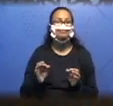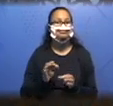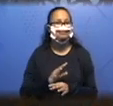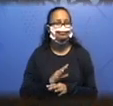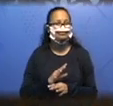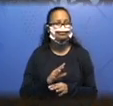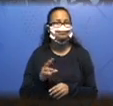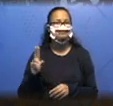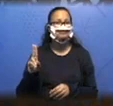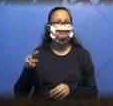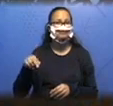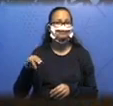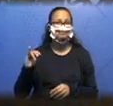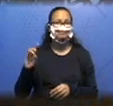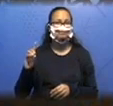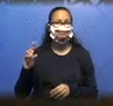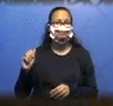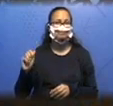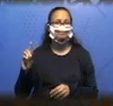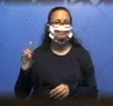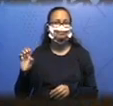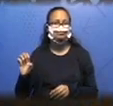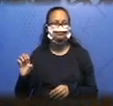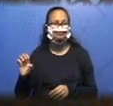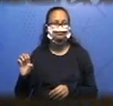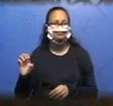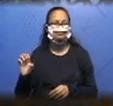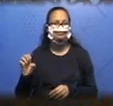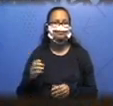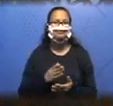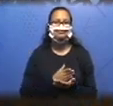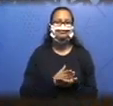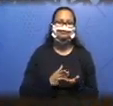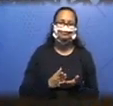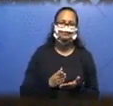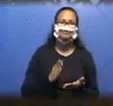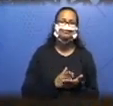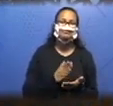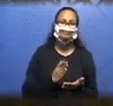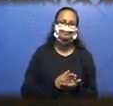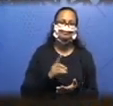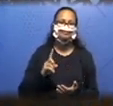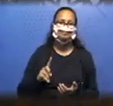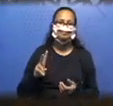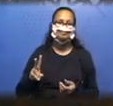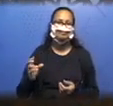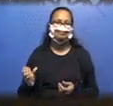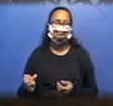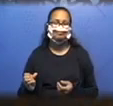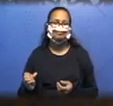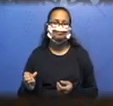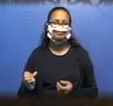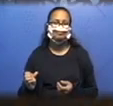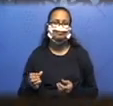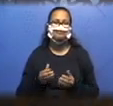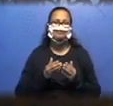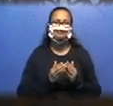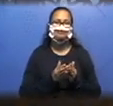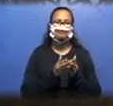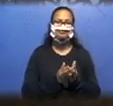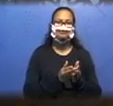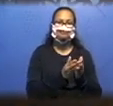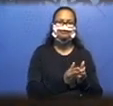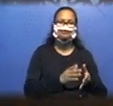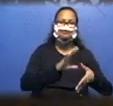unidade. Vamos começar, ó, lá da página 126. Navegações